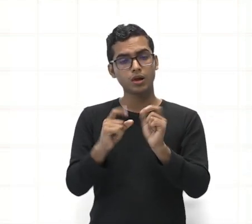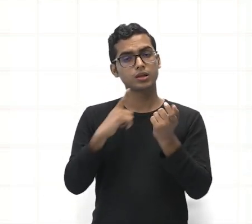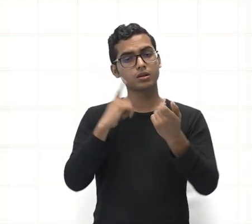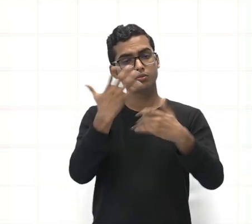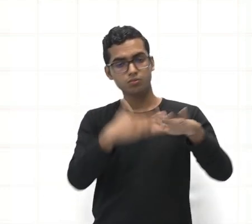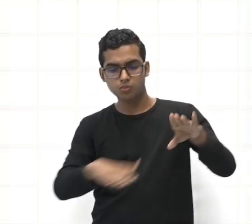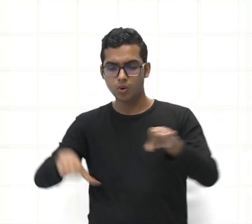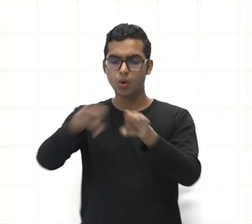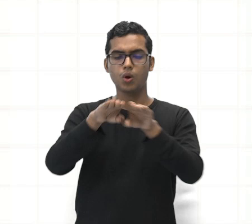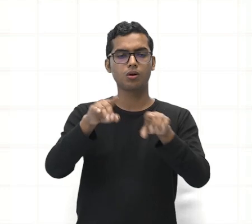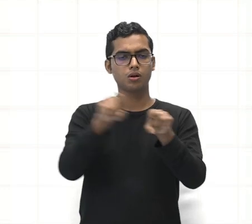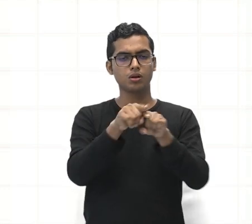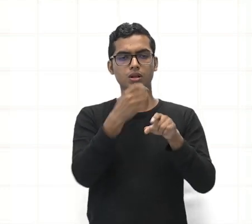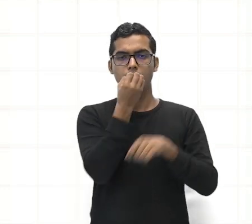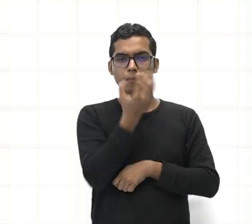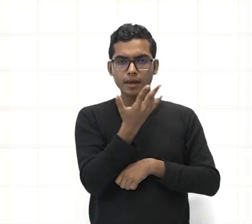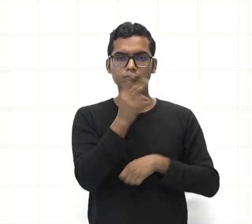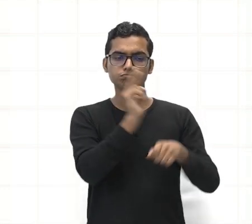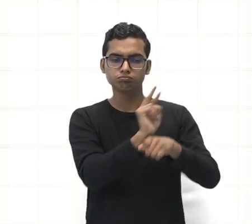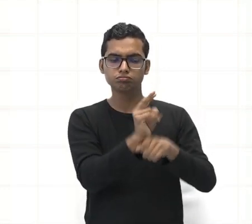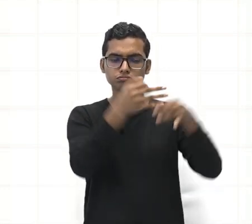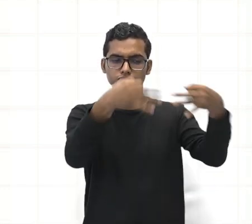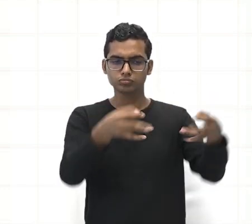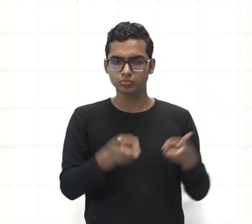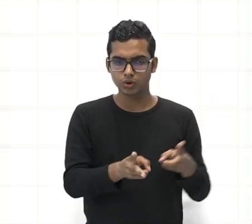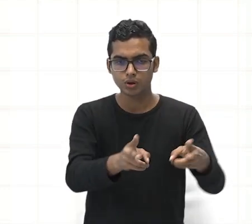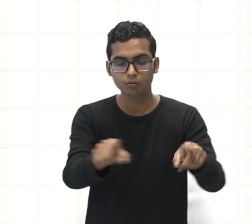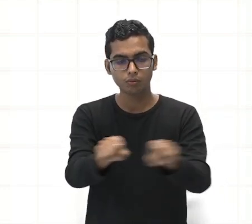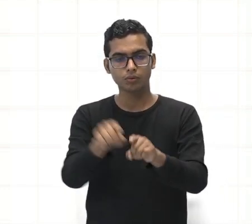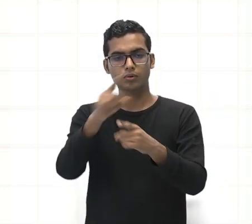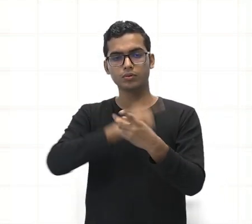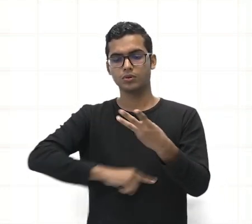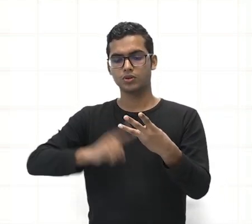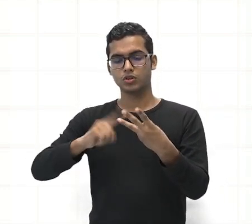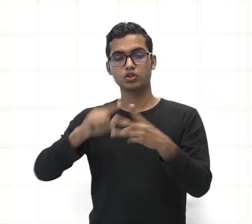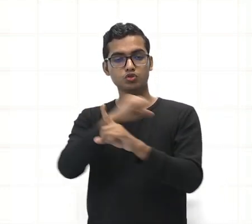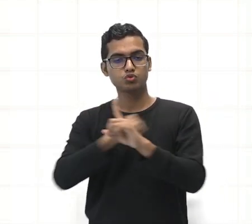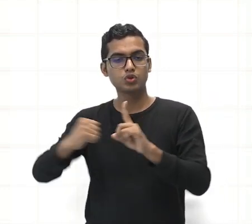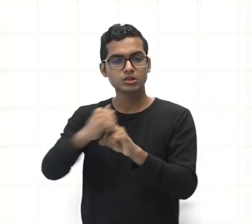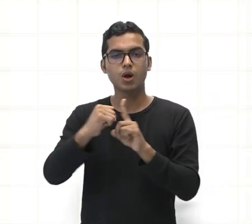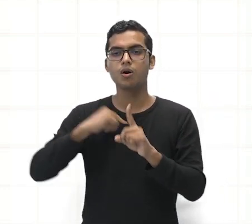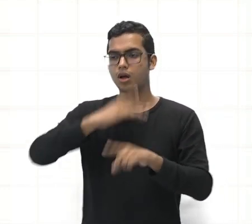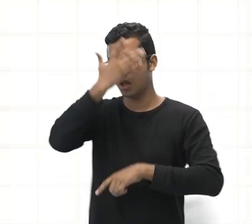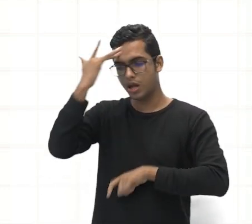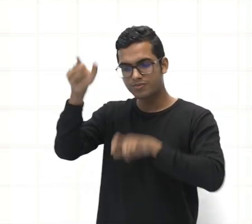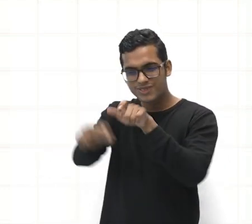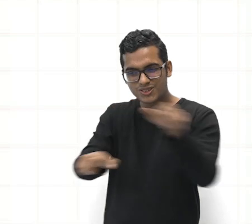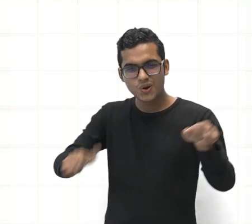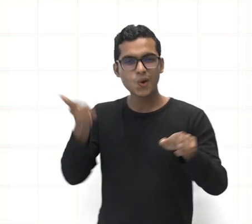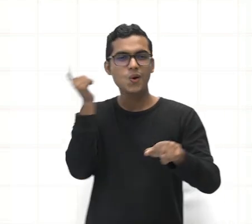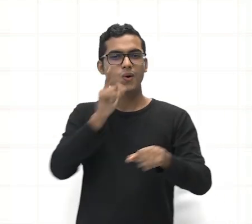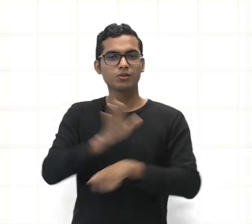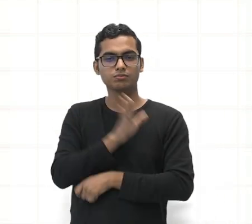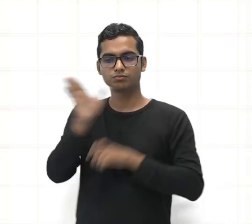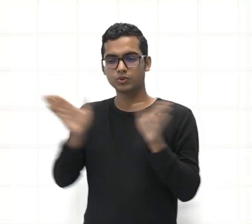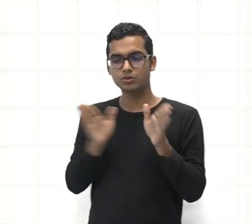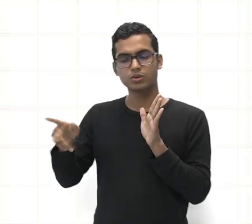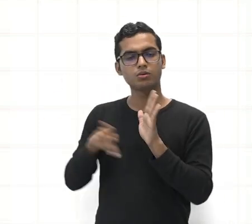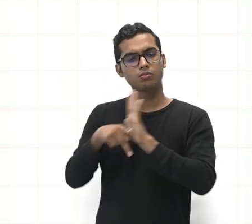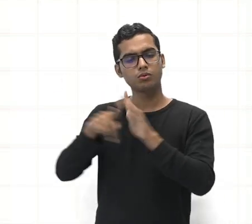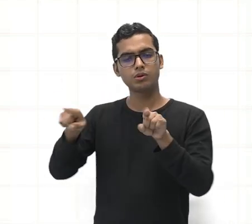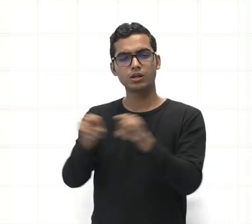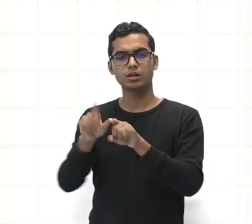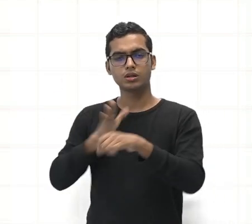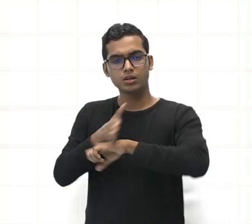dos indivíduos, ligados ao desenvolvimento social, o acesso à educação, à cultura e à